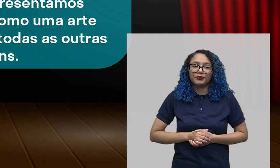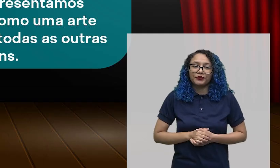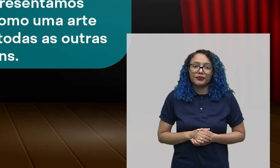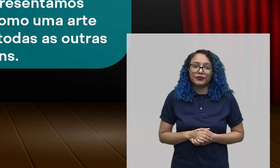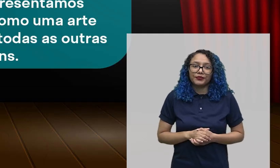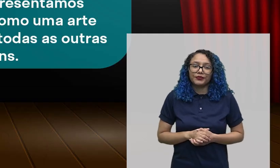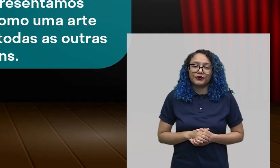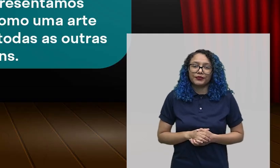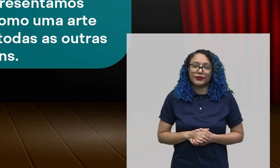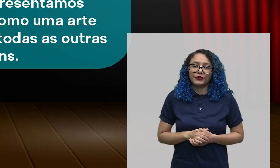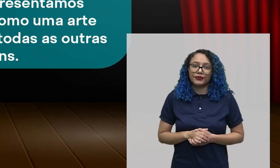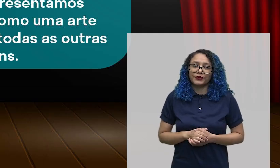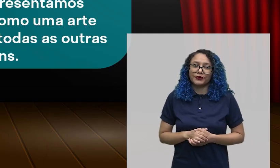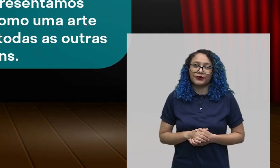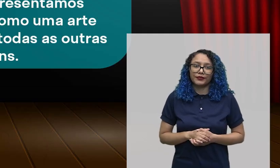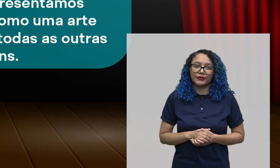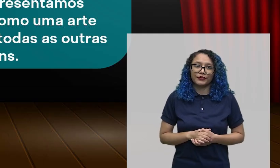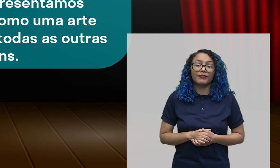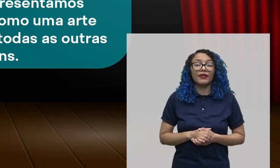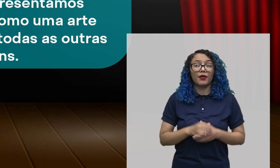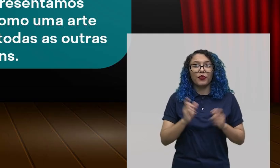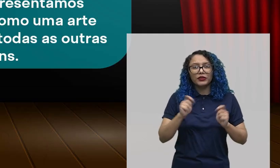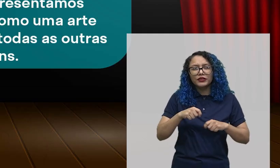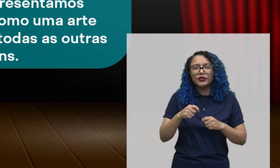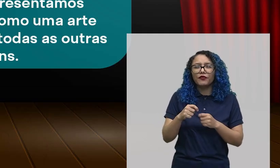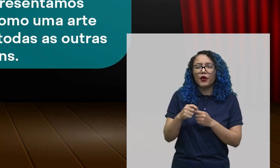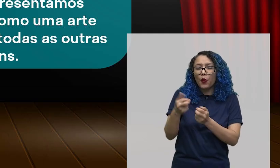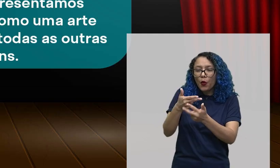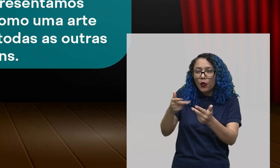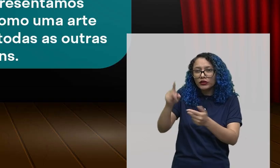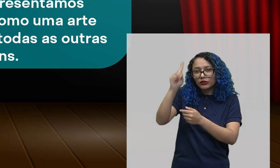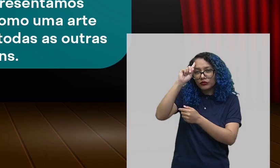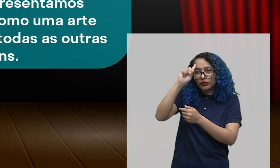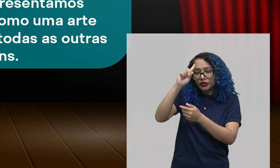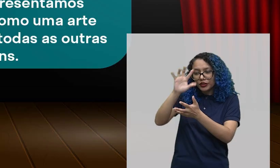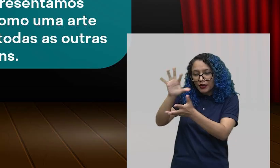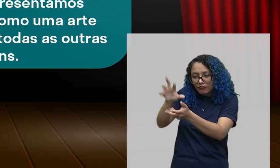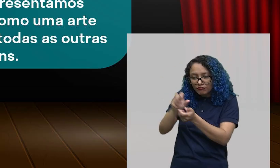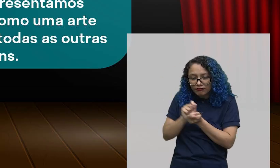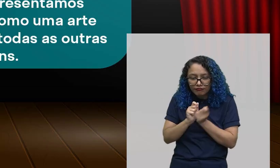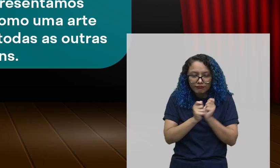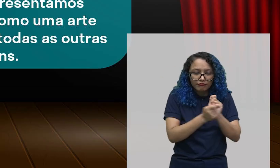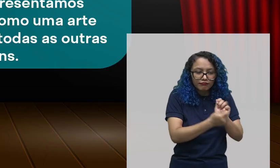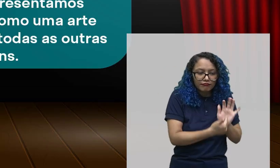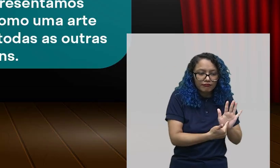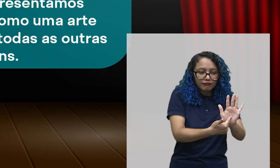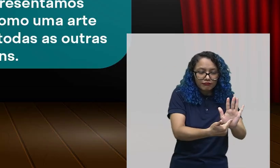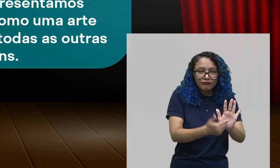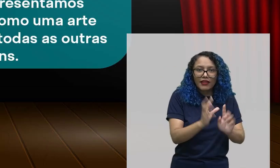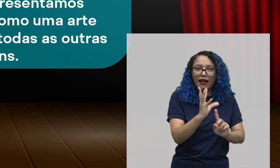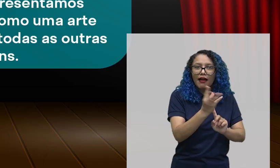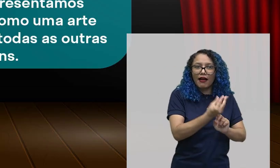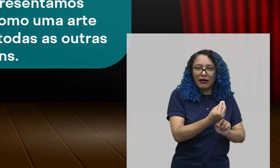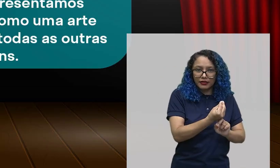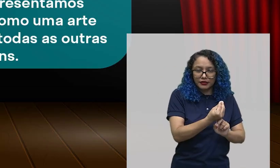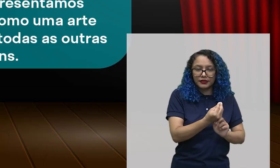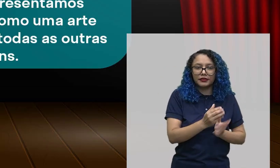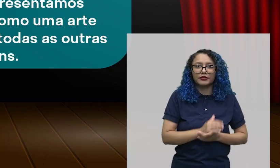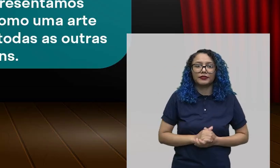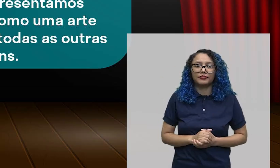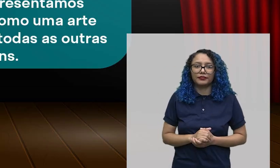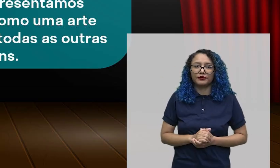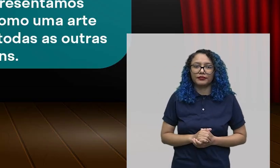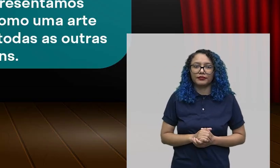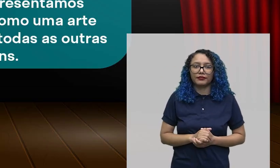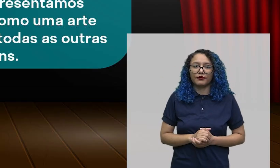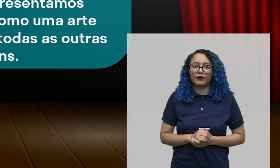E assim a gente consegue perceber que eu consigo trazer algo do dia a dia para a cena. Como vimos no